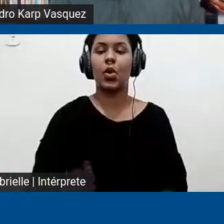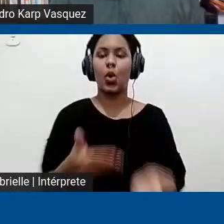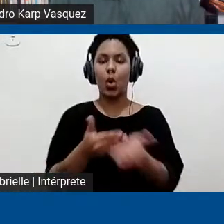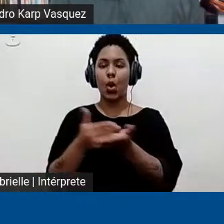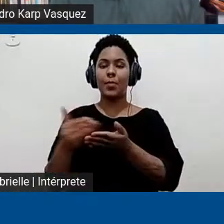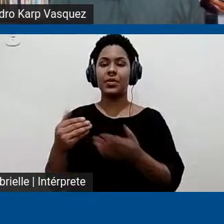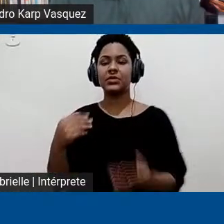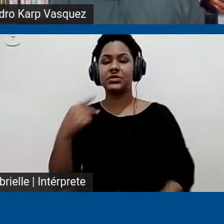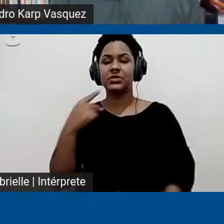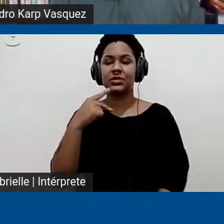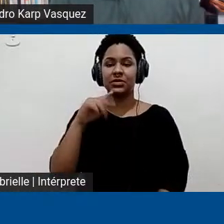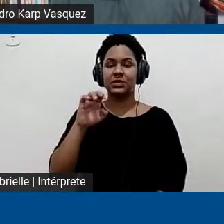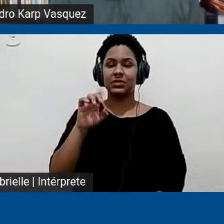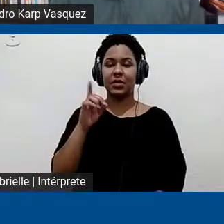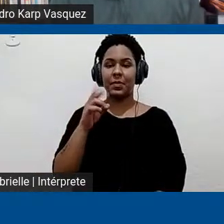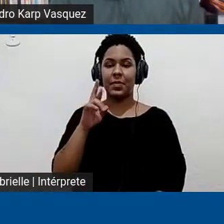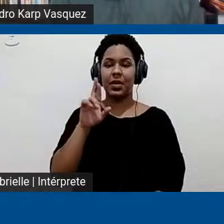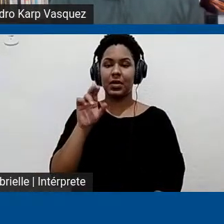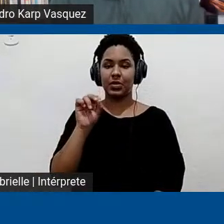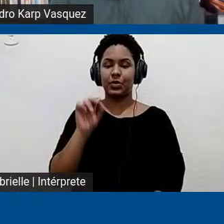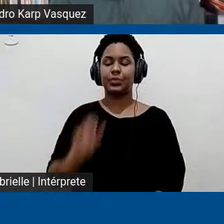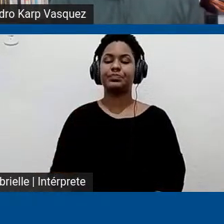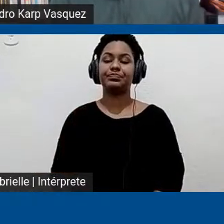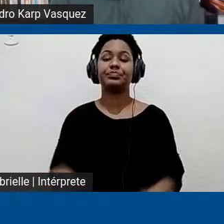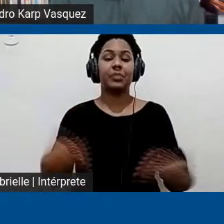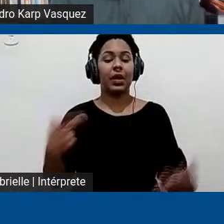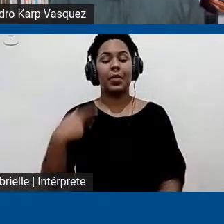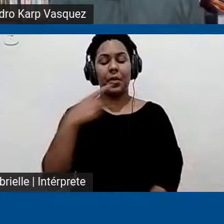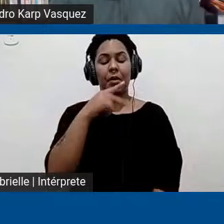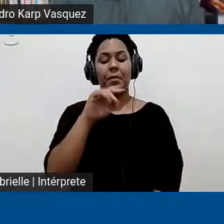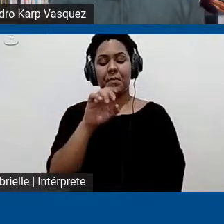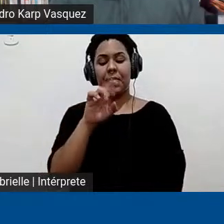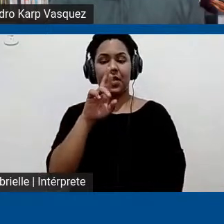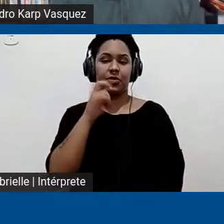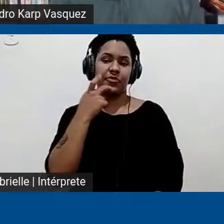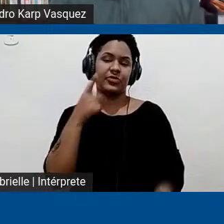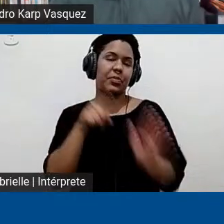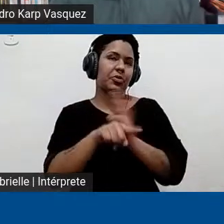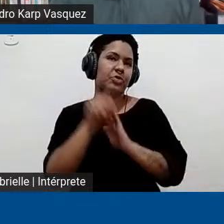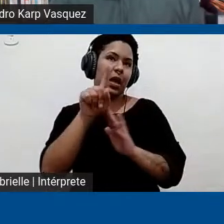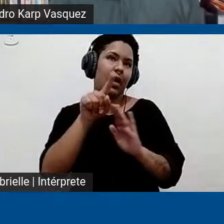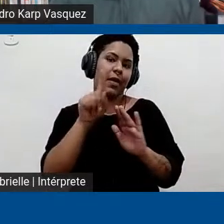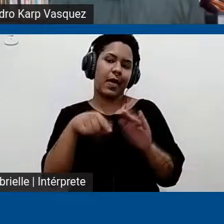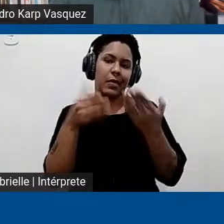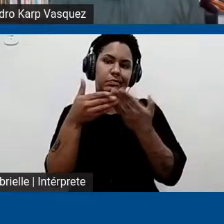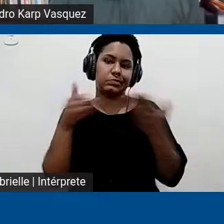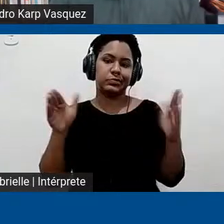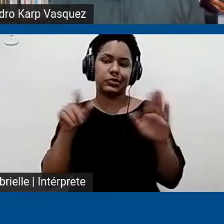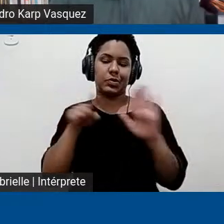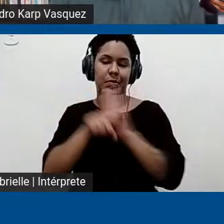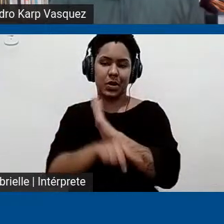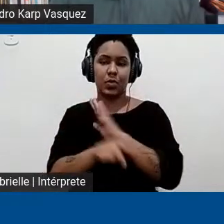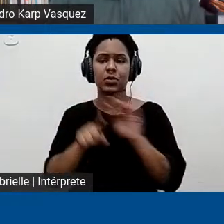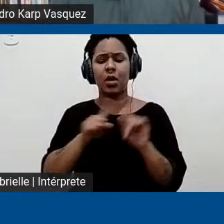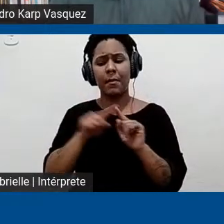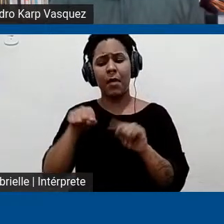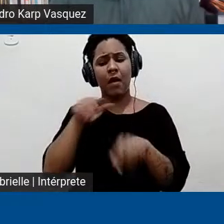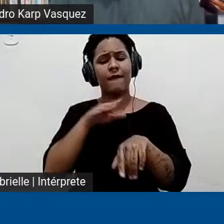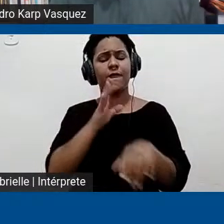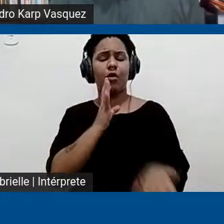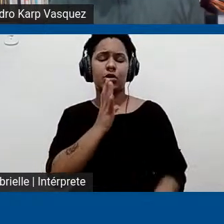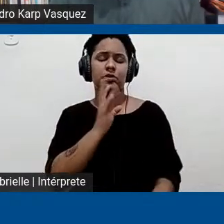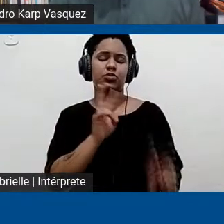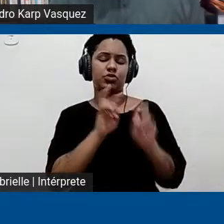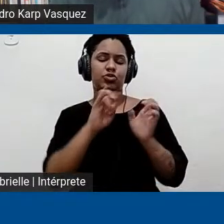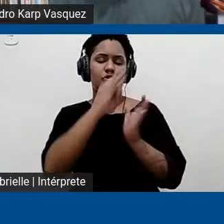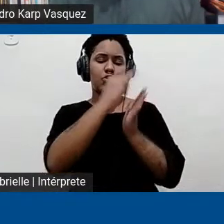Pedro, enfim, você vai achar que é uma pergunta muito ampla, mas você conhece bastante essa